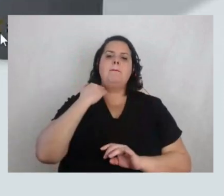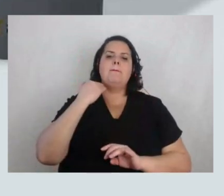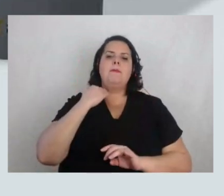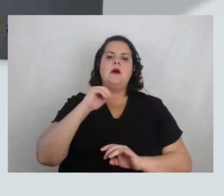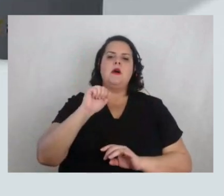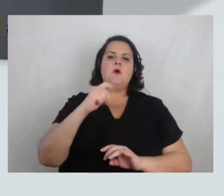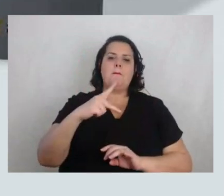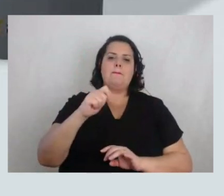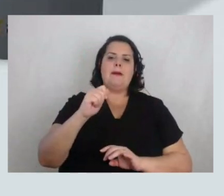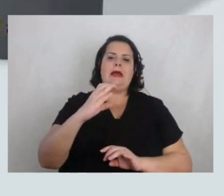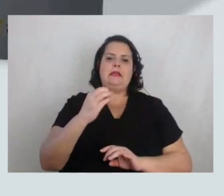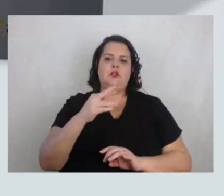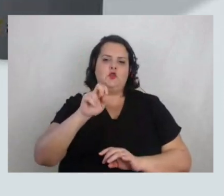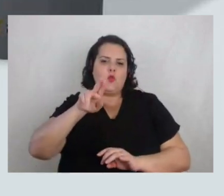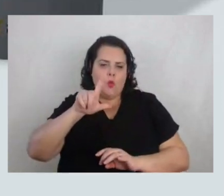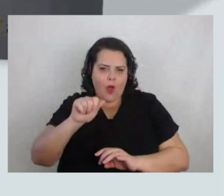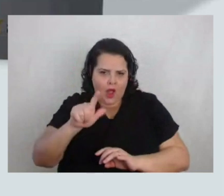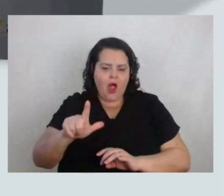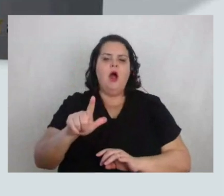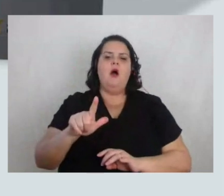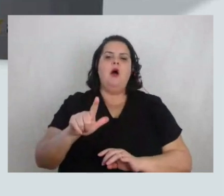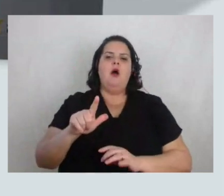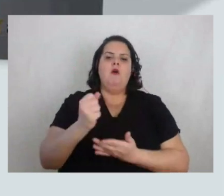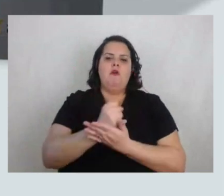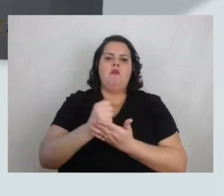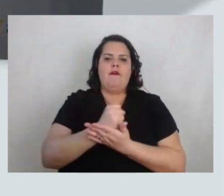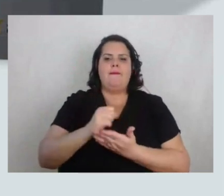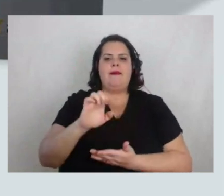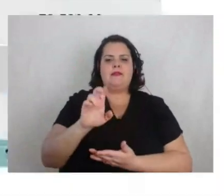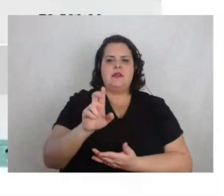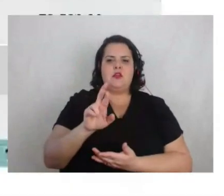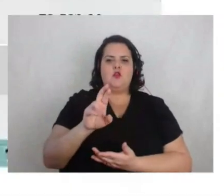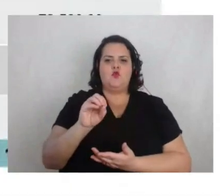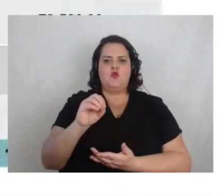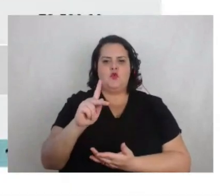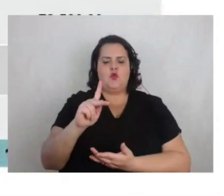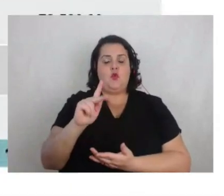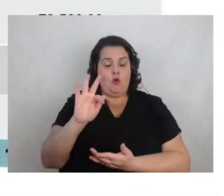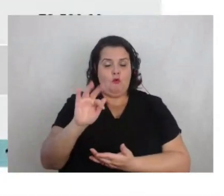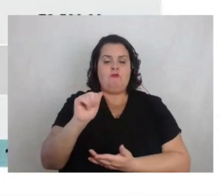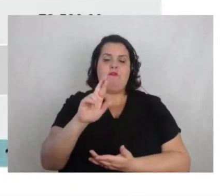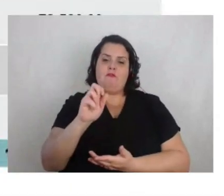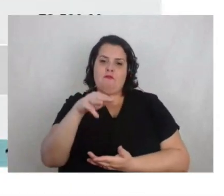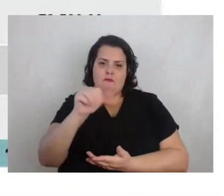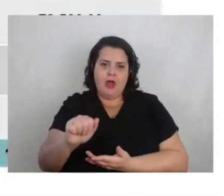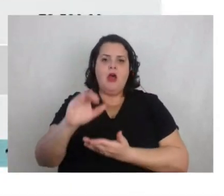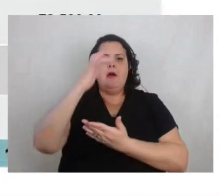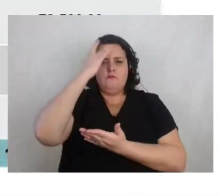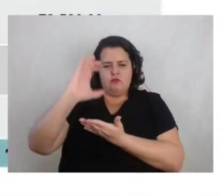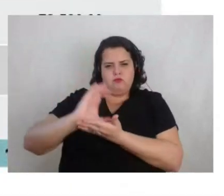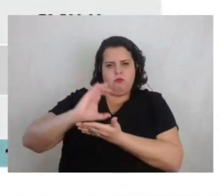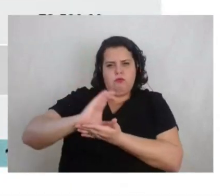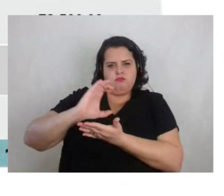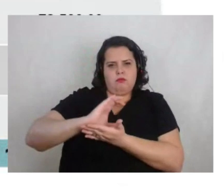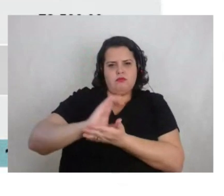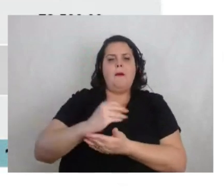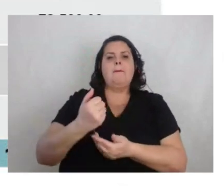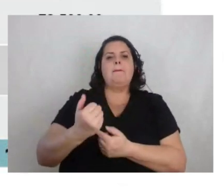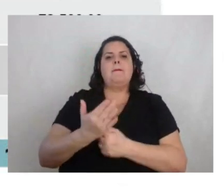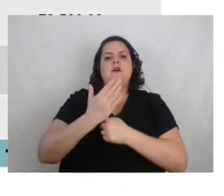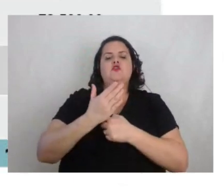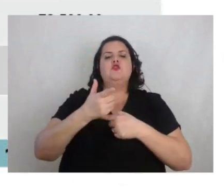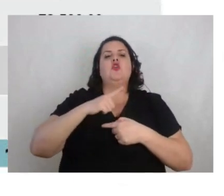Eurofarma, Península e Arteres, que nos possibilitou abrir mais 31 leitos de UTI. O pessoal